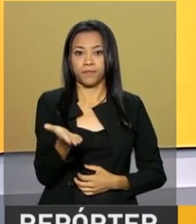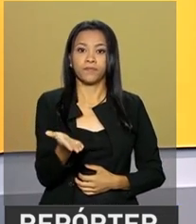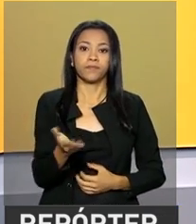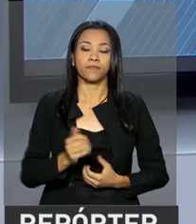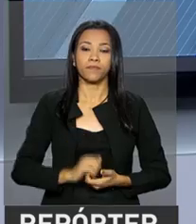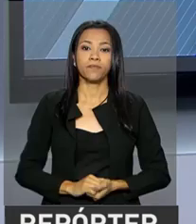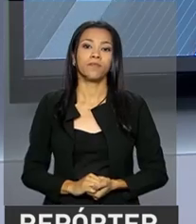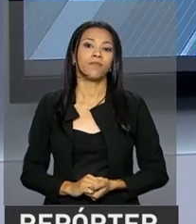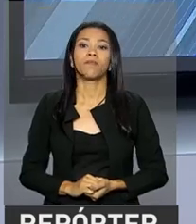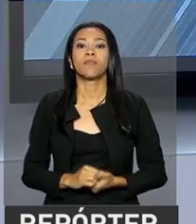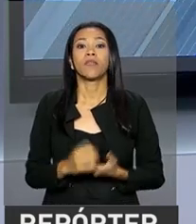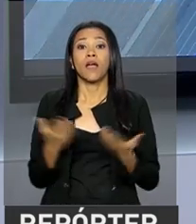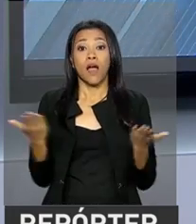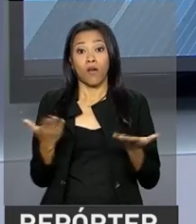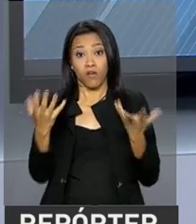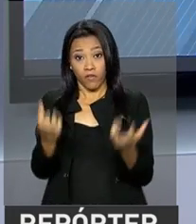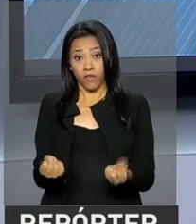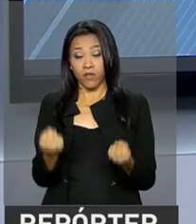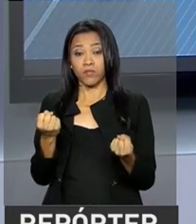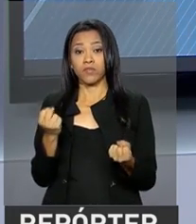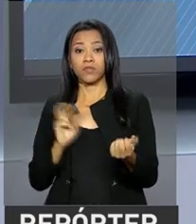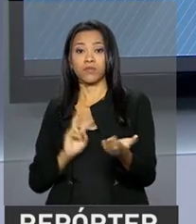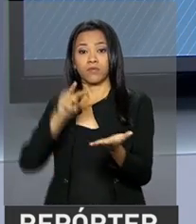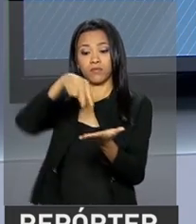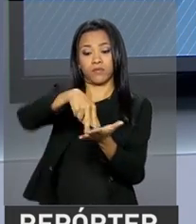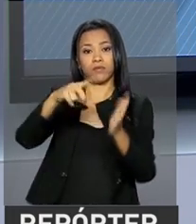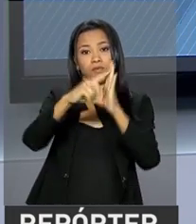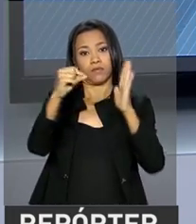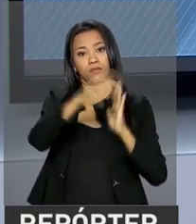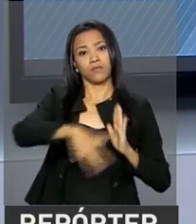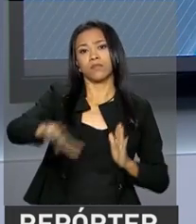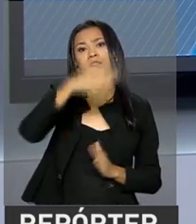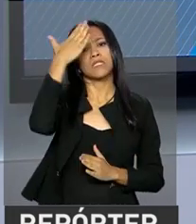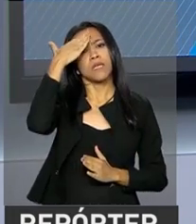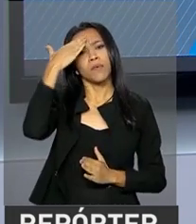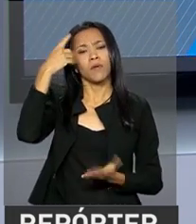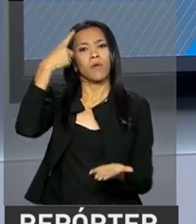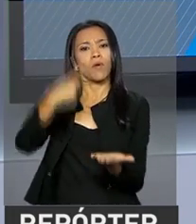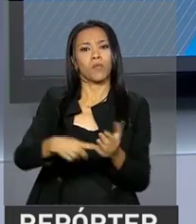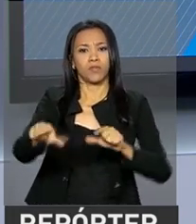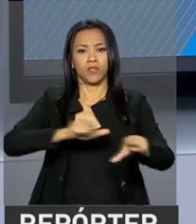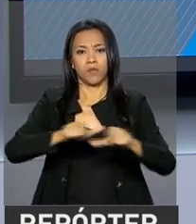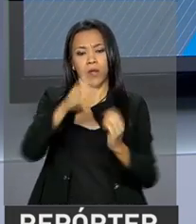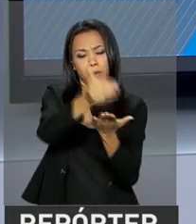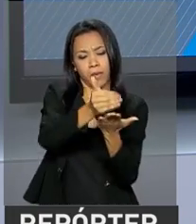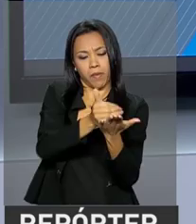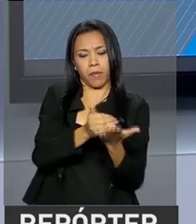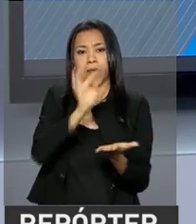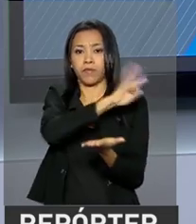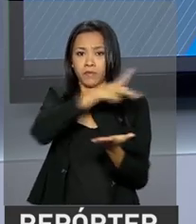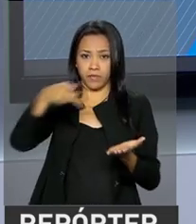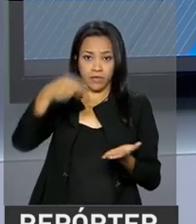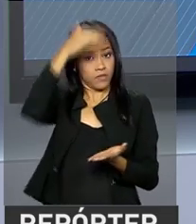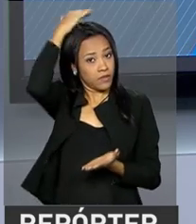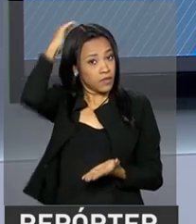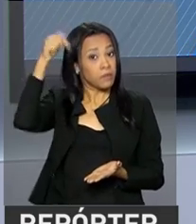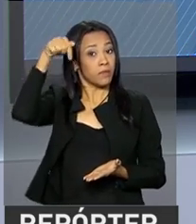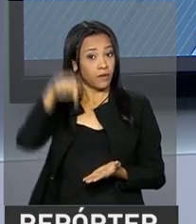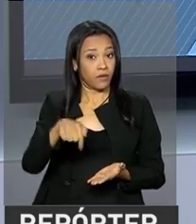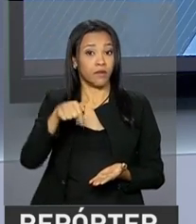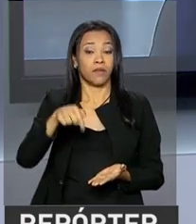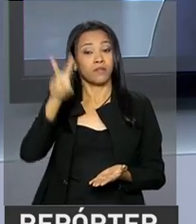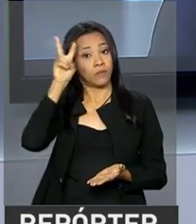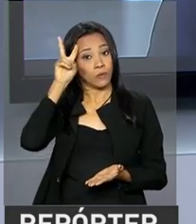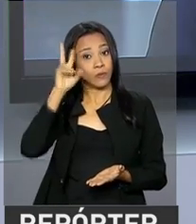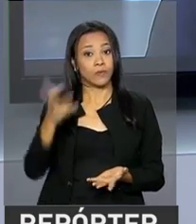sisu.mec.gov.br e nós vamos agora ao palácio Planalto saber os compromissos do presidente Michel Temer para esta segunda-feira